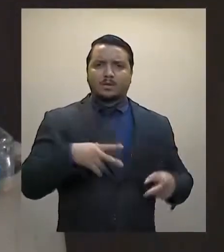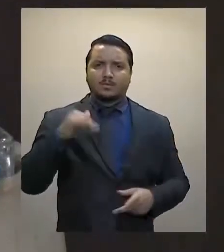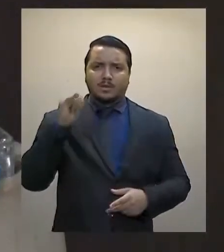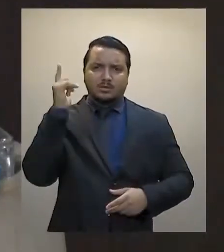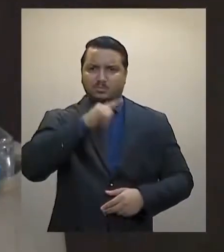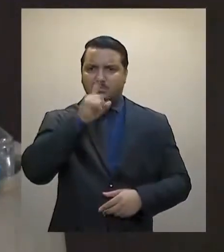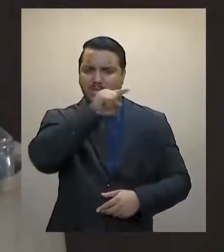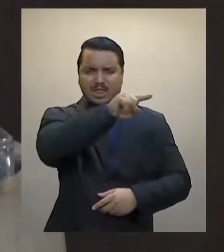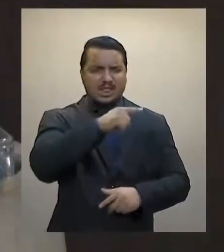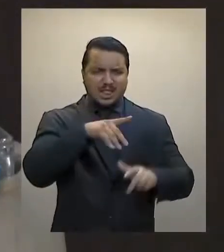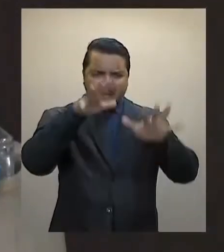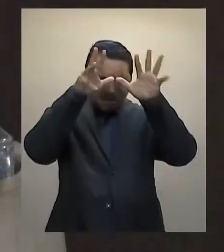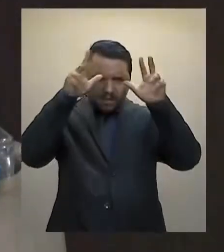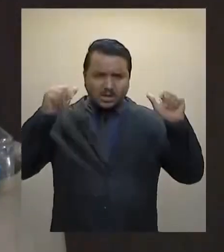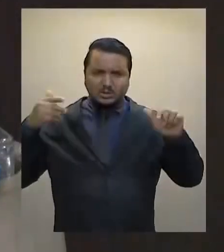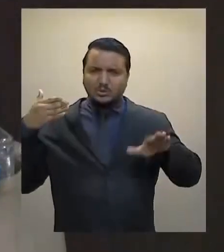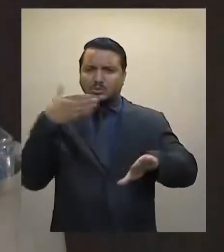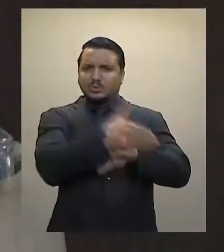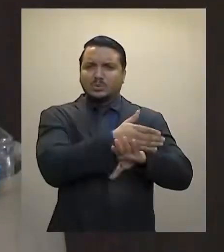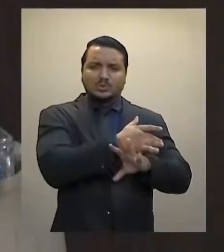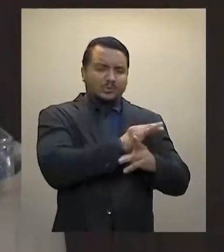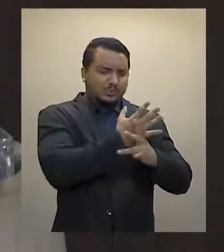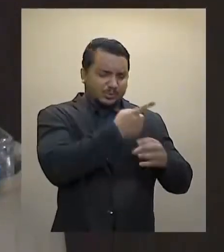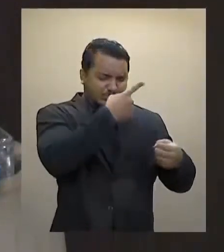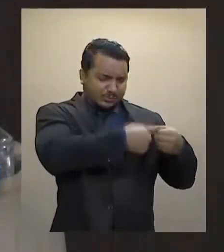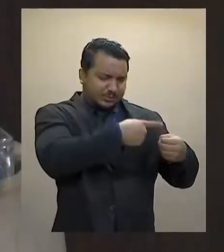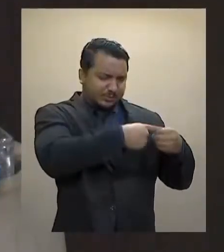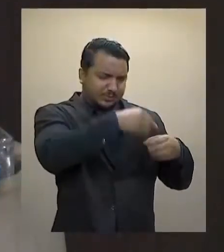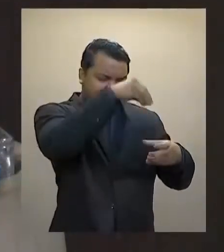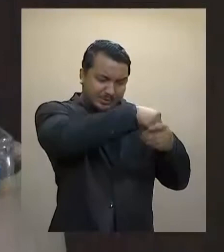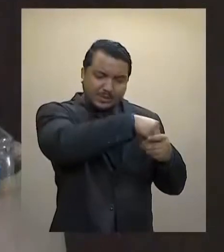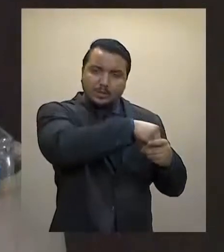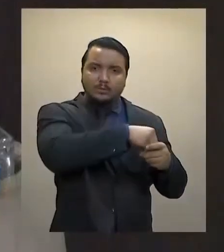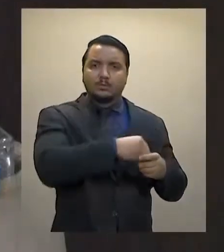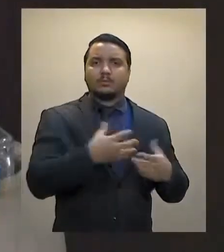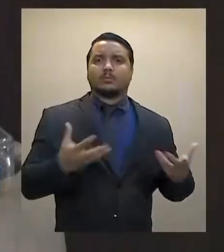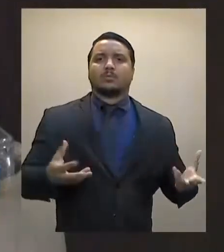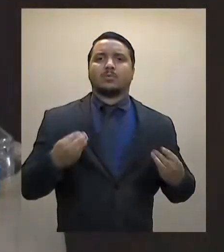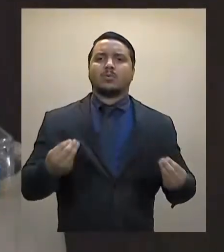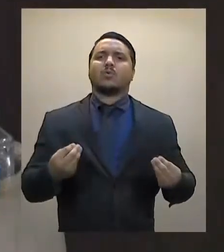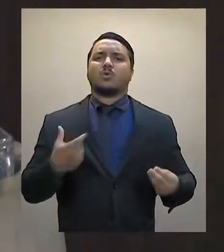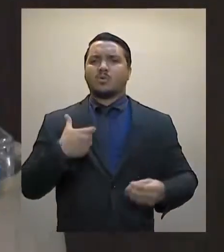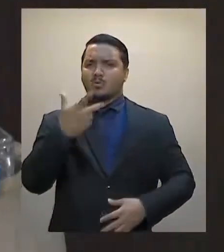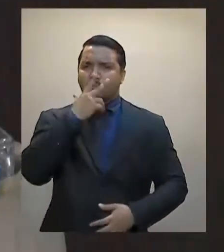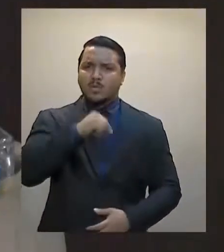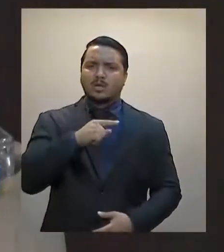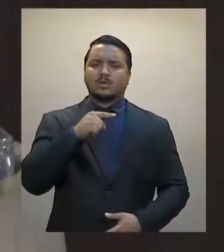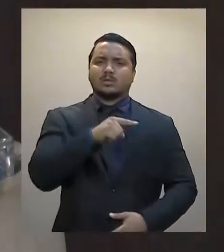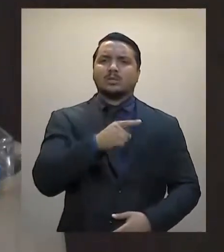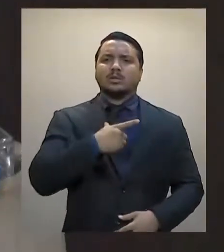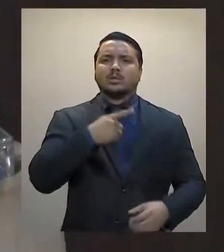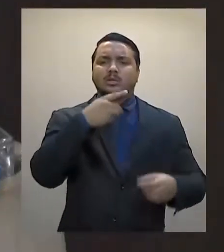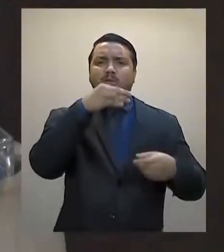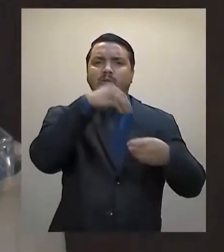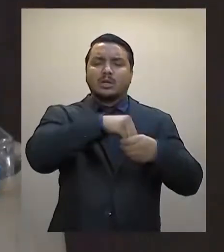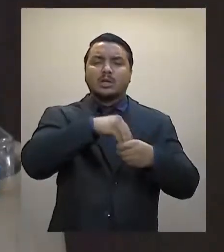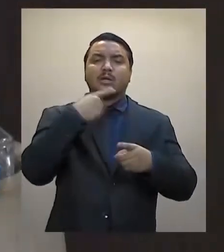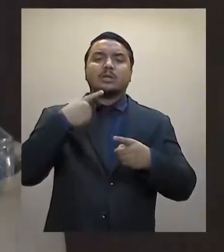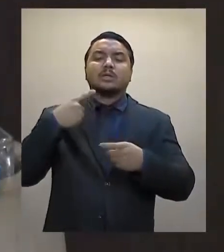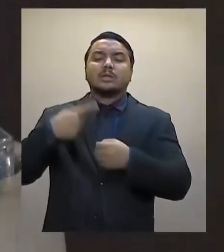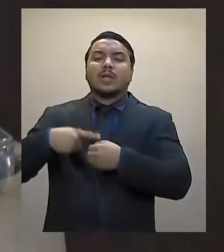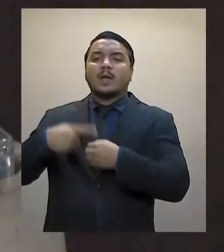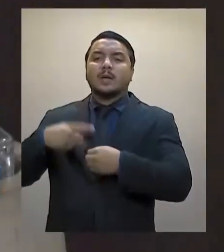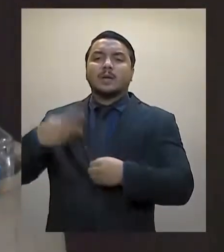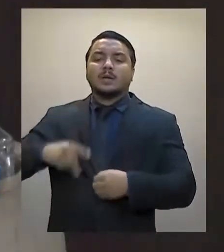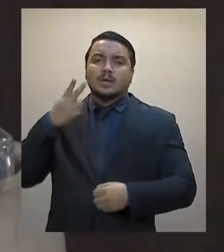Amazônia. Quem é que chega com imunização lá no sertão do Ceará?